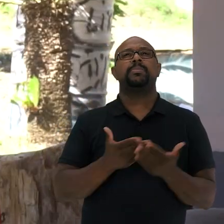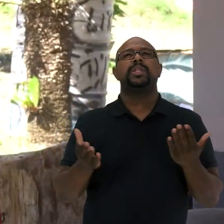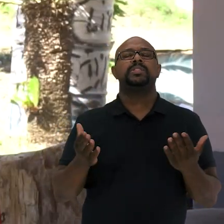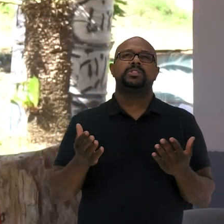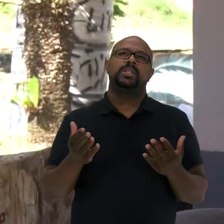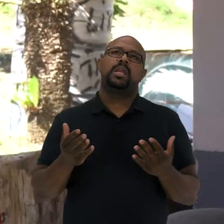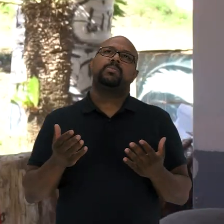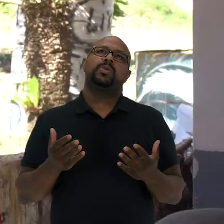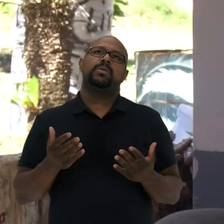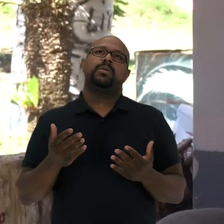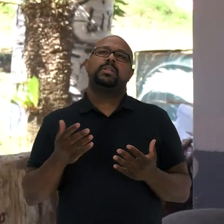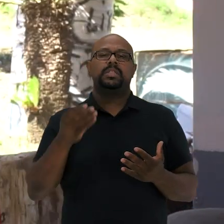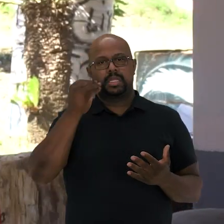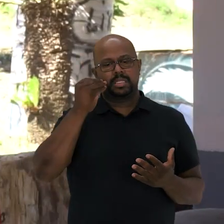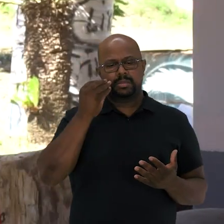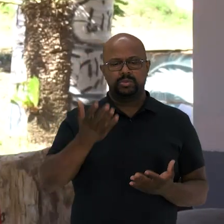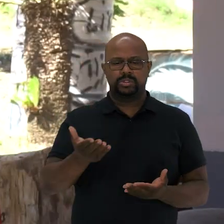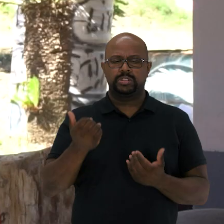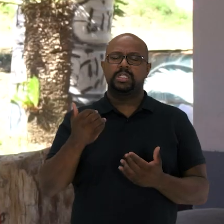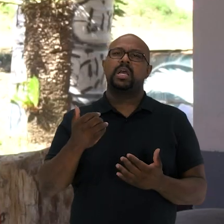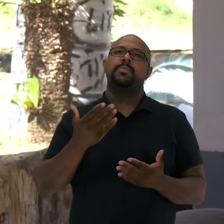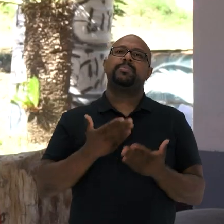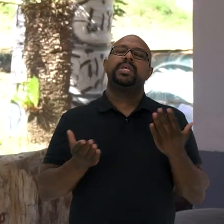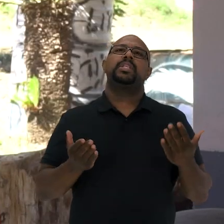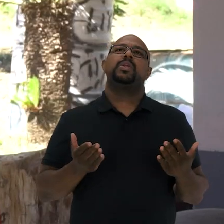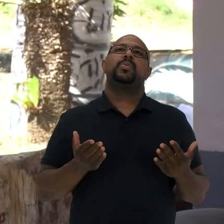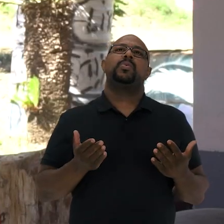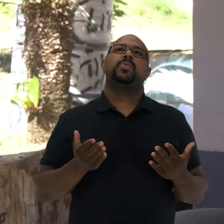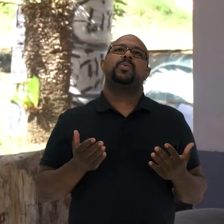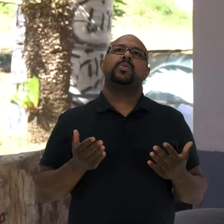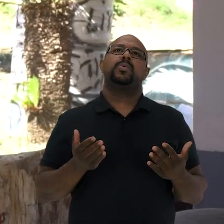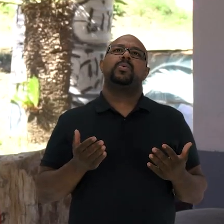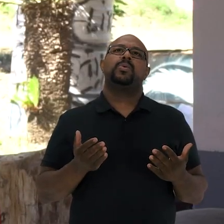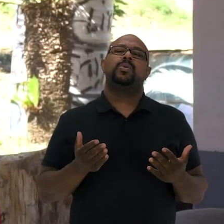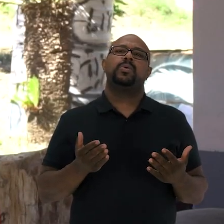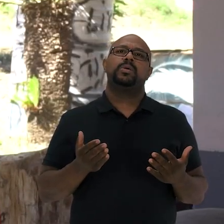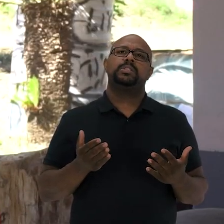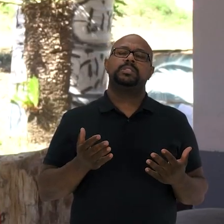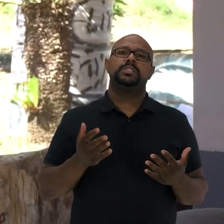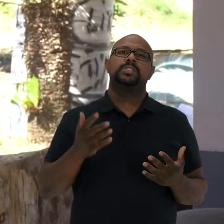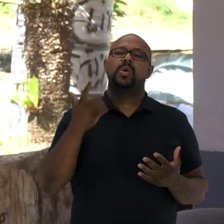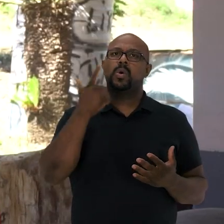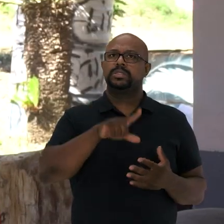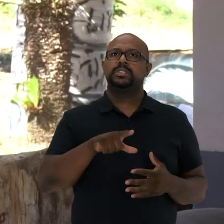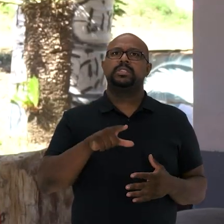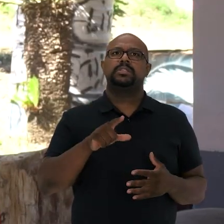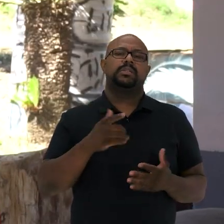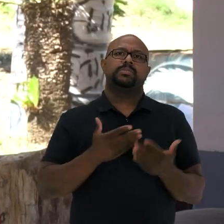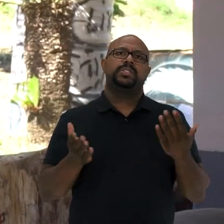tínhamos perdemos, de tanto tirar e de tanto explosivo, a gente perdeu de